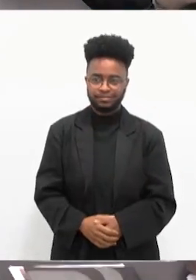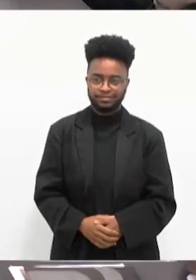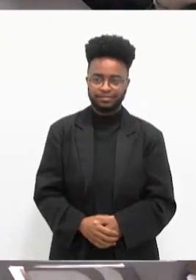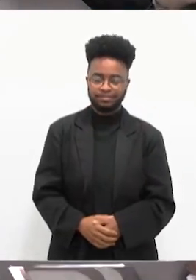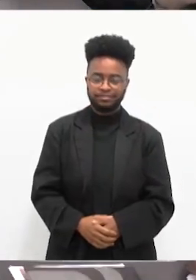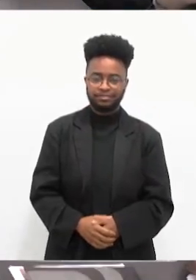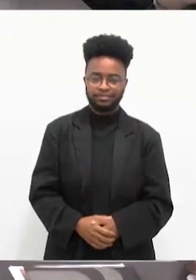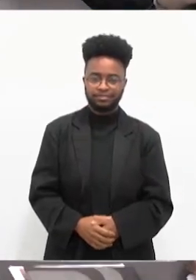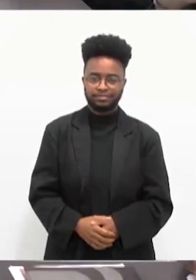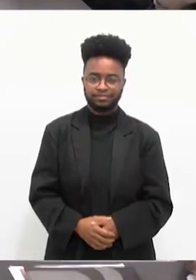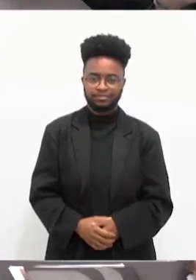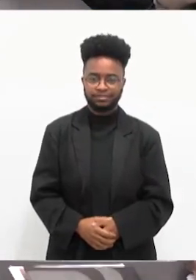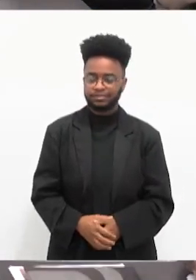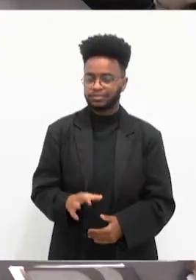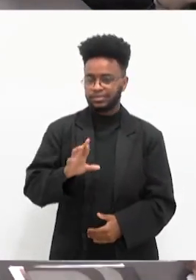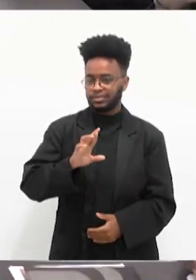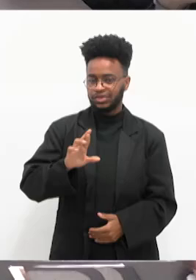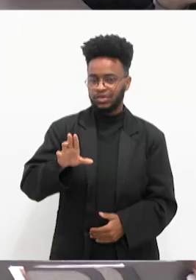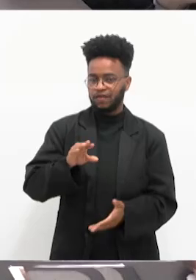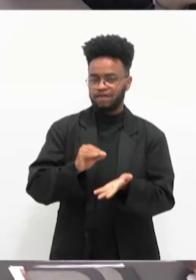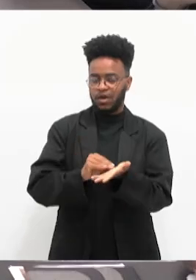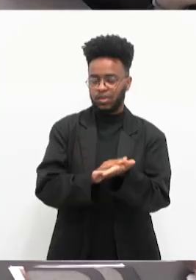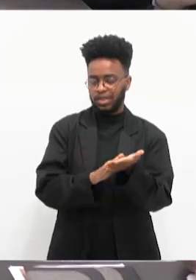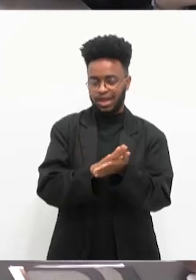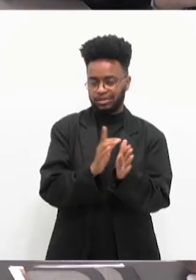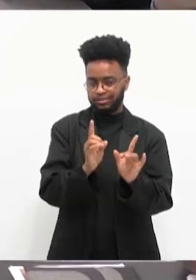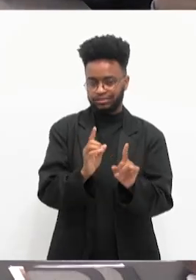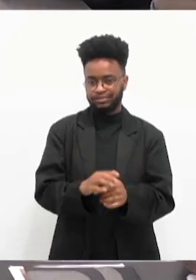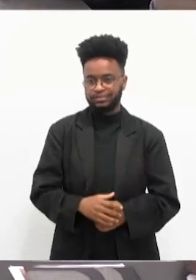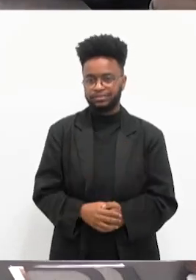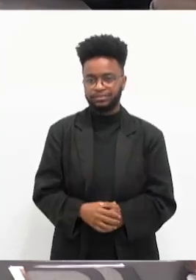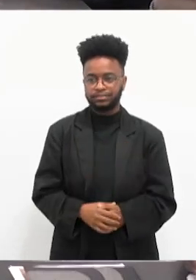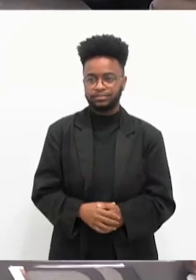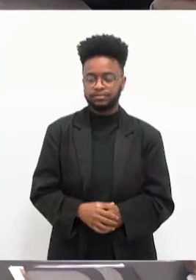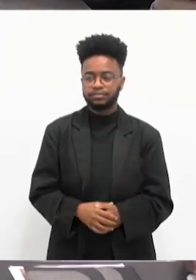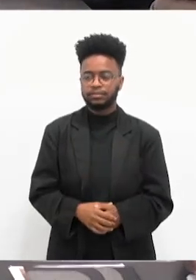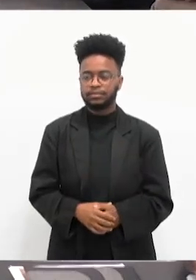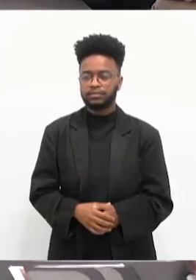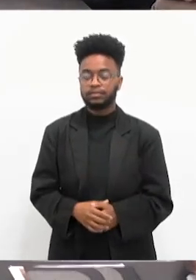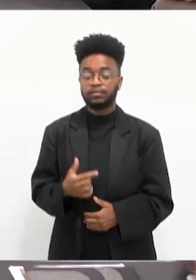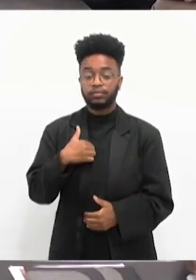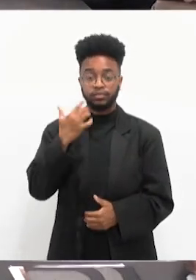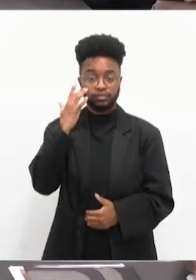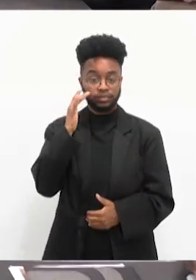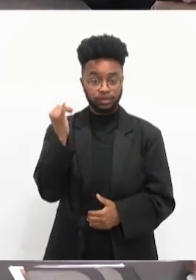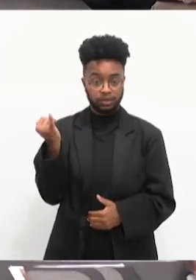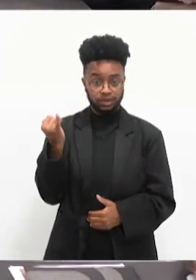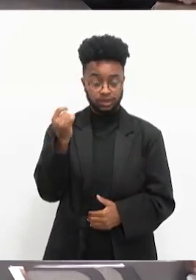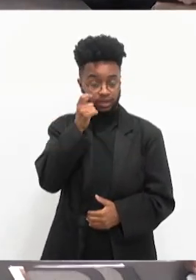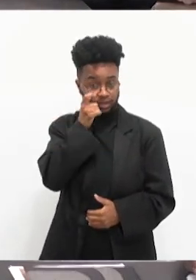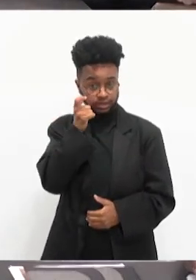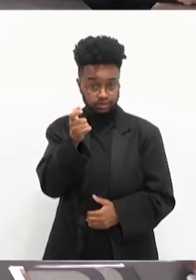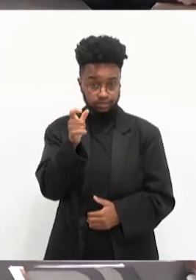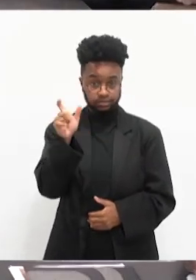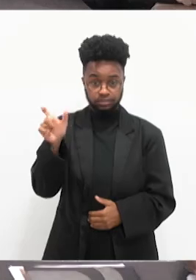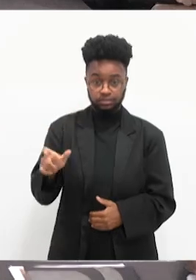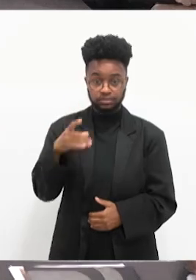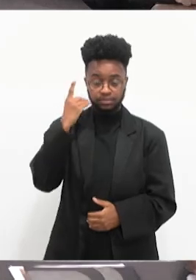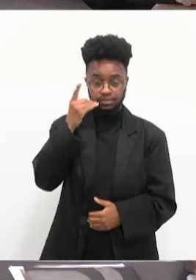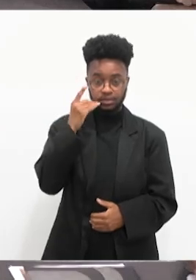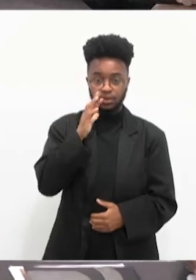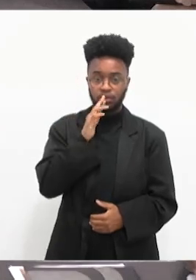Presidente. Definitivamente não são carentes. Presidente, pela ordem. Pois não. Não, eu achei interessante o que o deputado Amorim